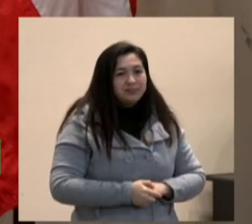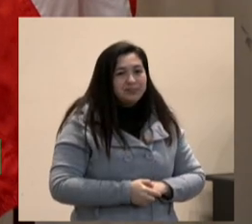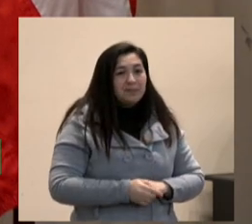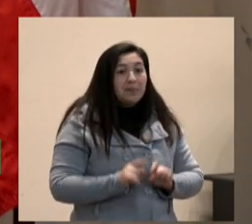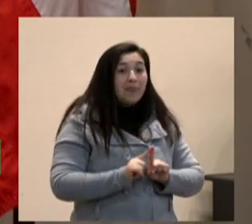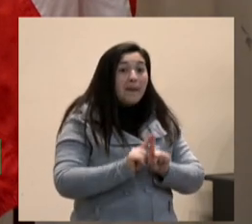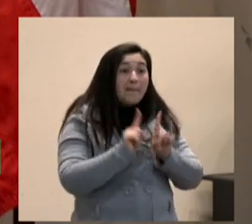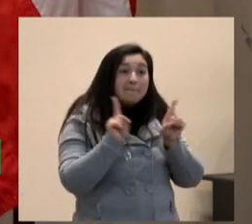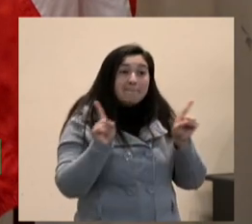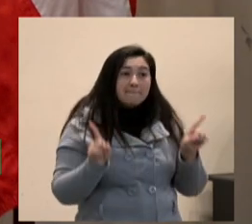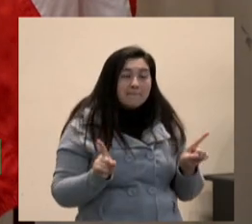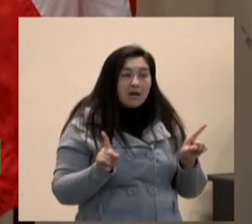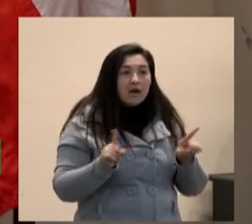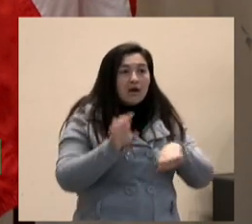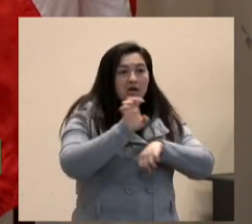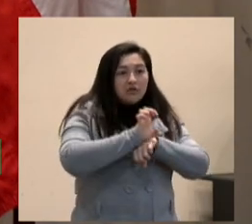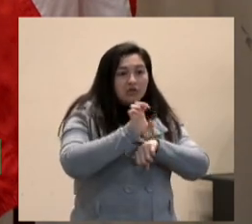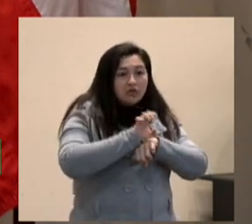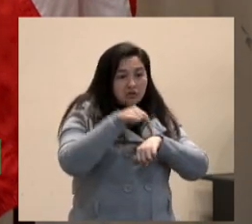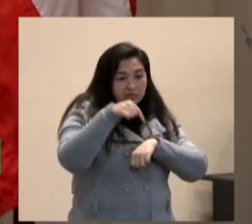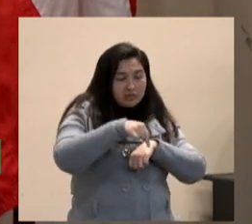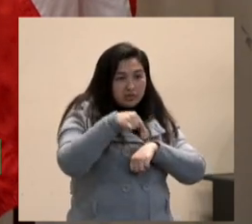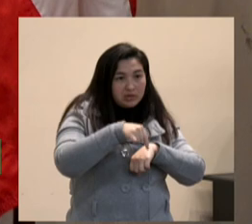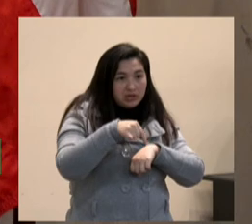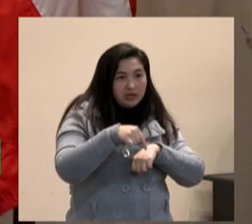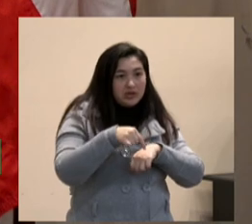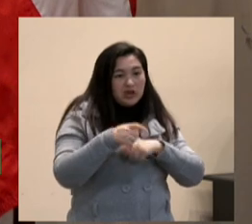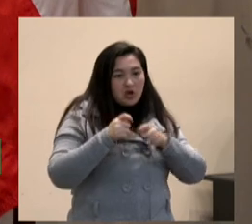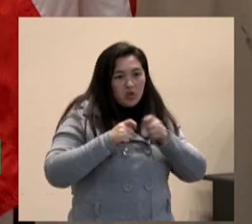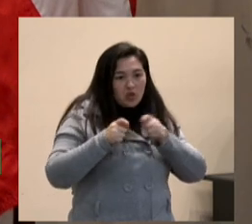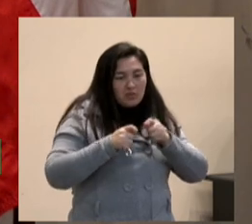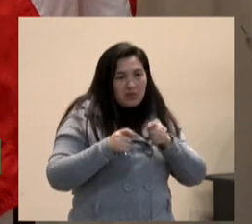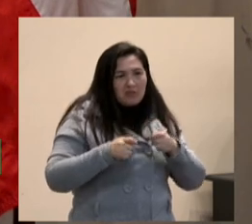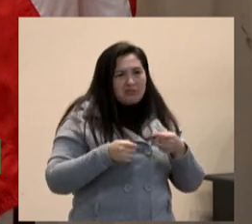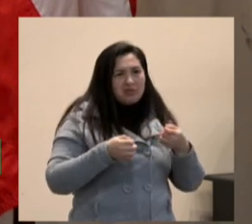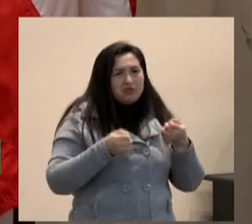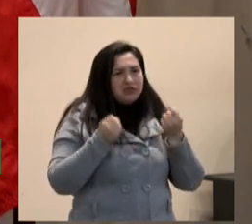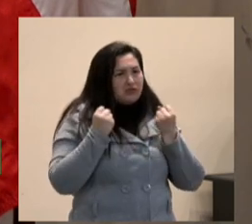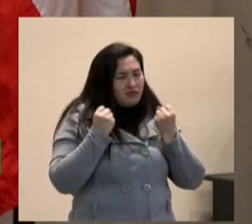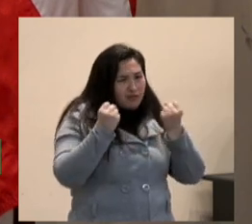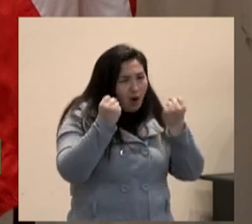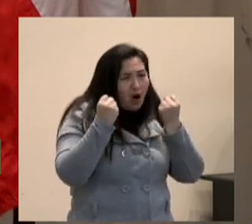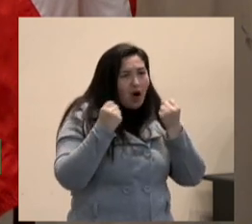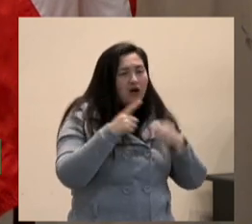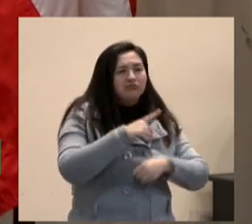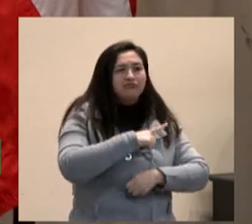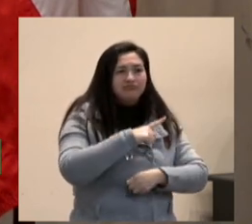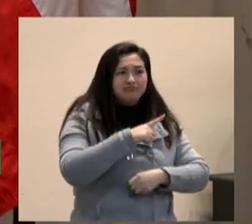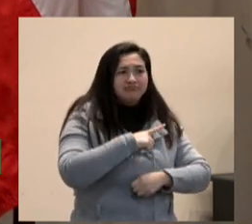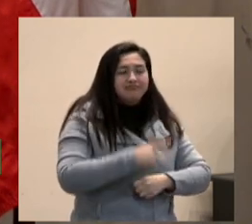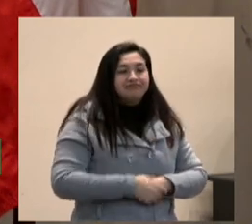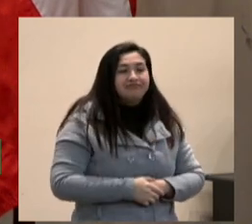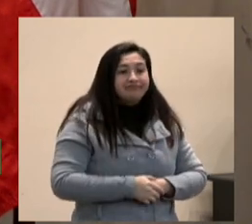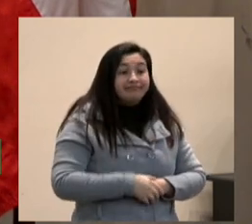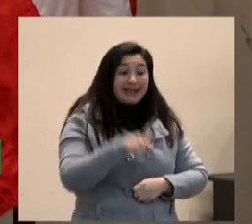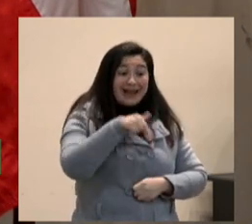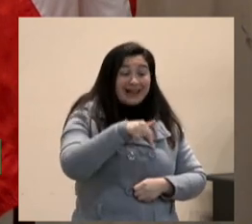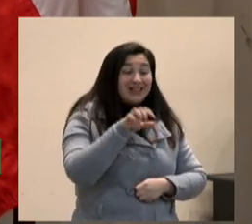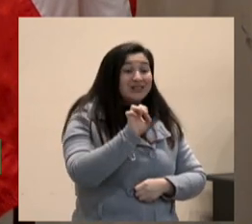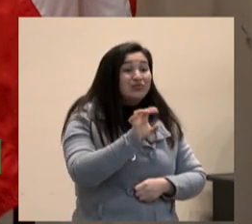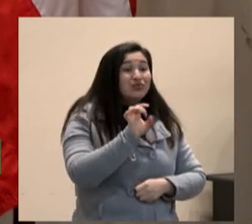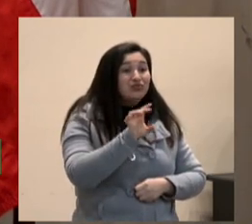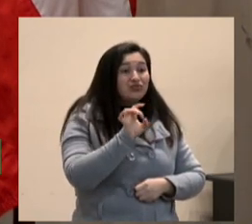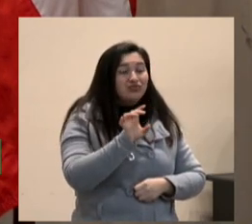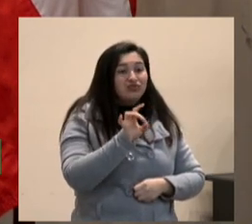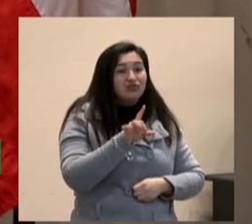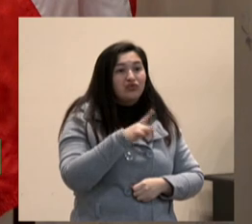Mas, esse estado economicamente ativo, né, esse estado oferta apenas